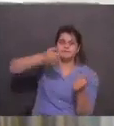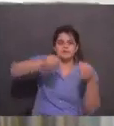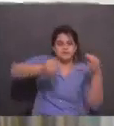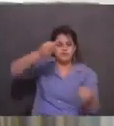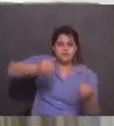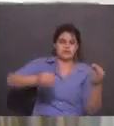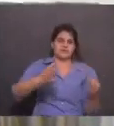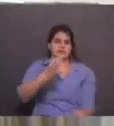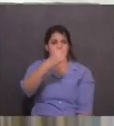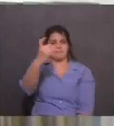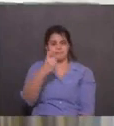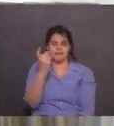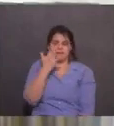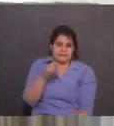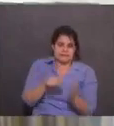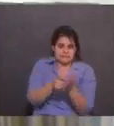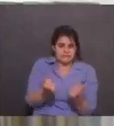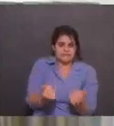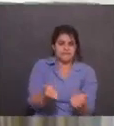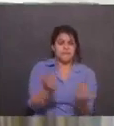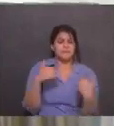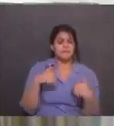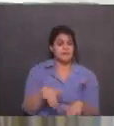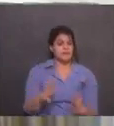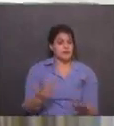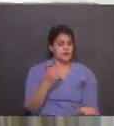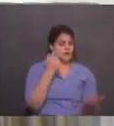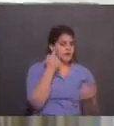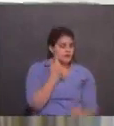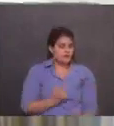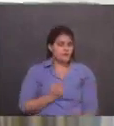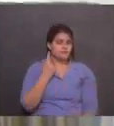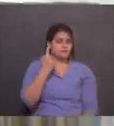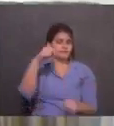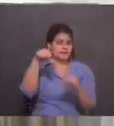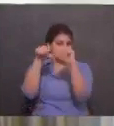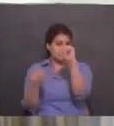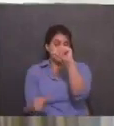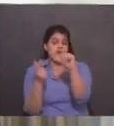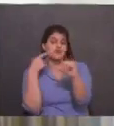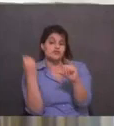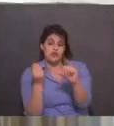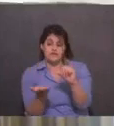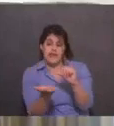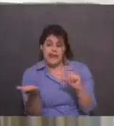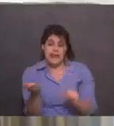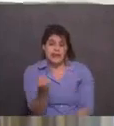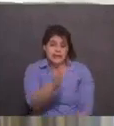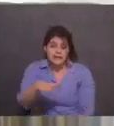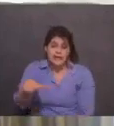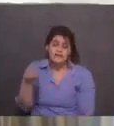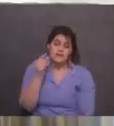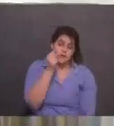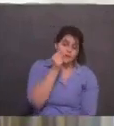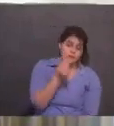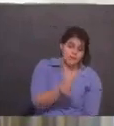paz. Mas quero dirigir uma palavra muito especial aos mais jovens, aos meninos e meninas que